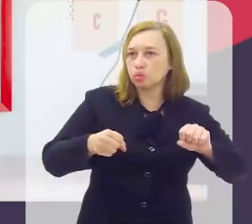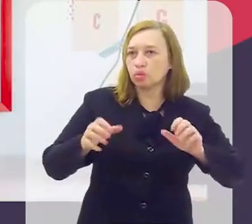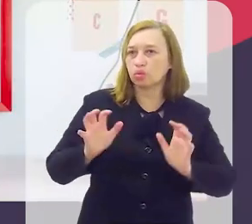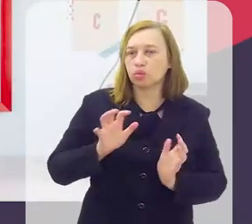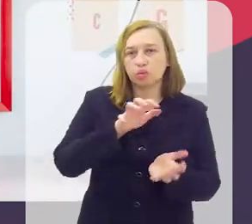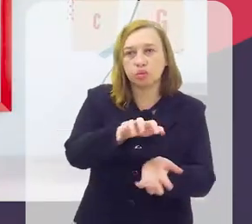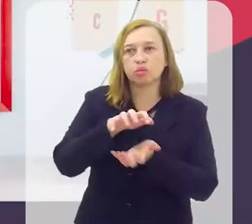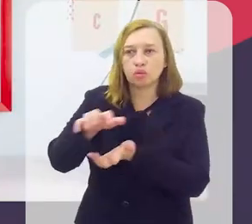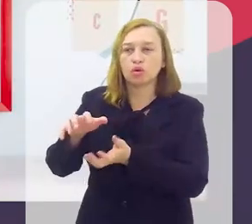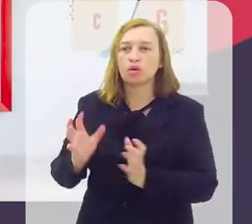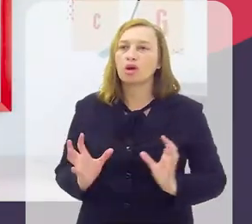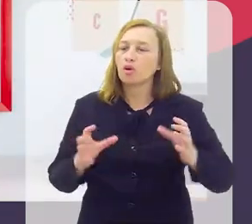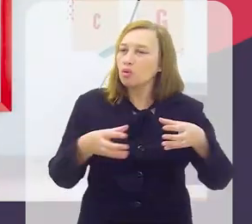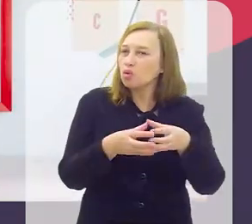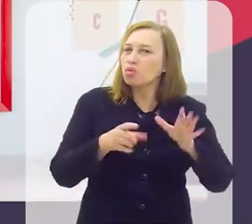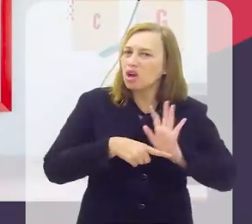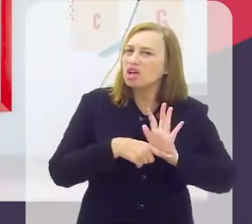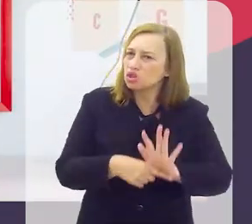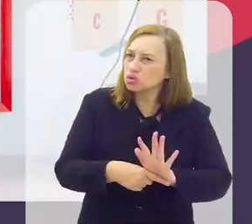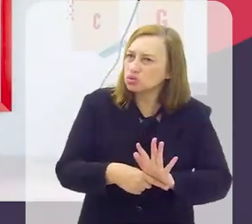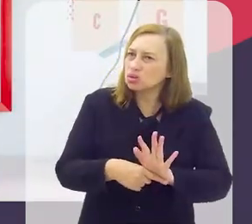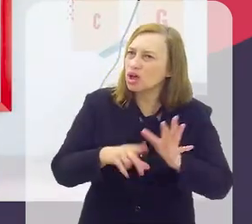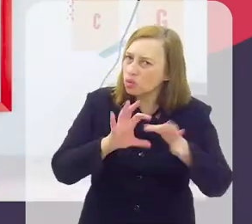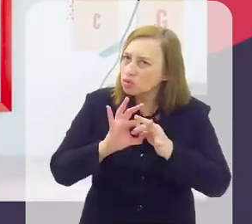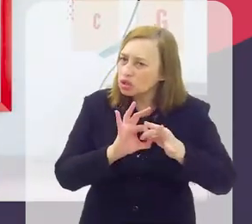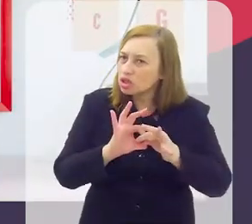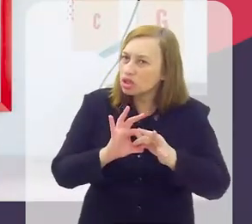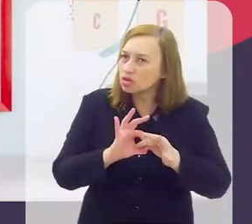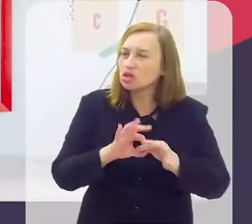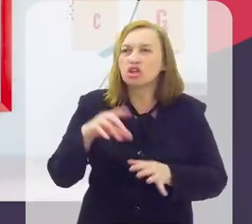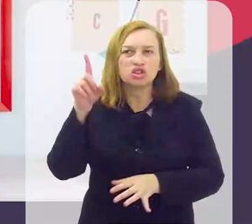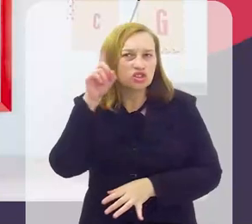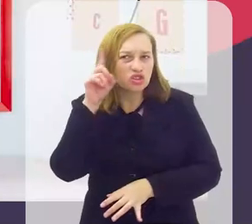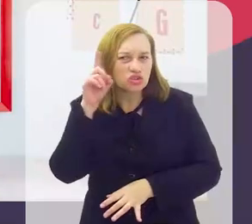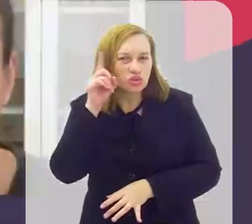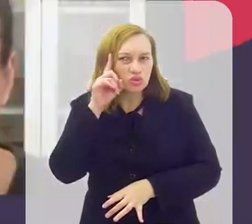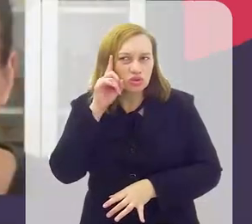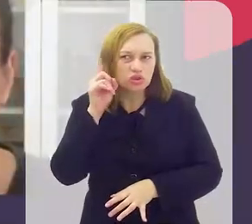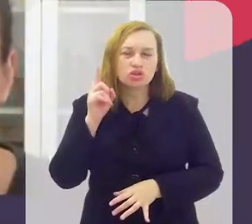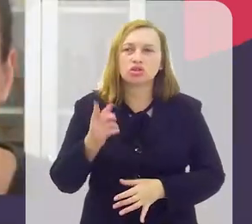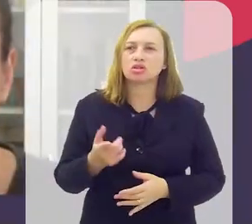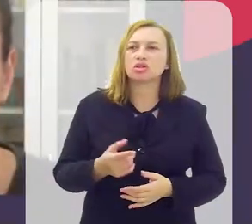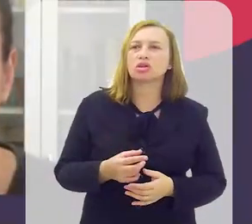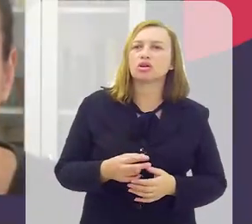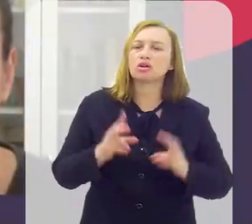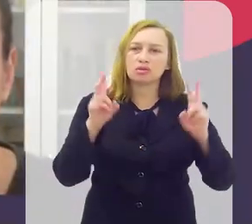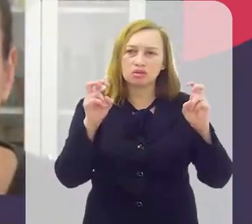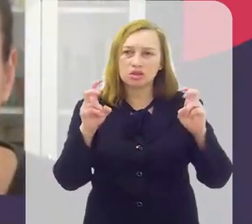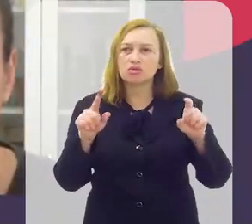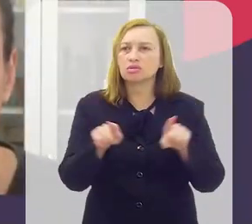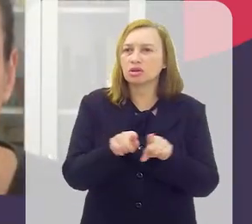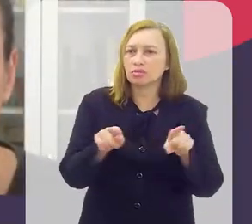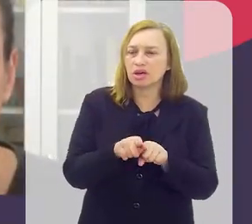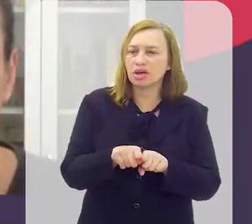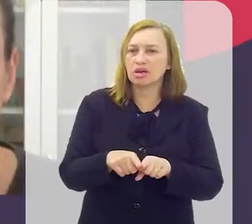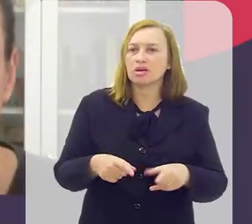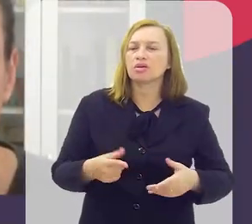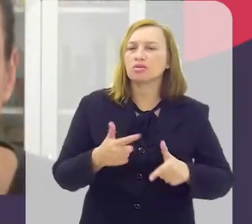né? É um grupo que se ajuda, que se permanece unido aí, tanto no dia a dia, né, quanto pelas causas.